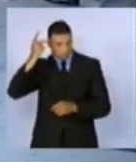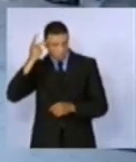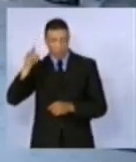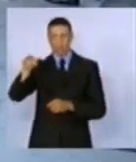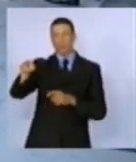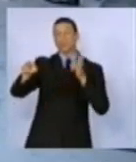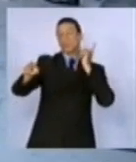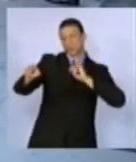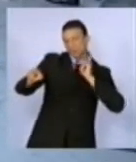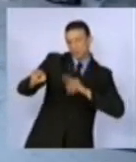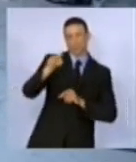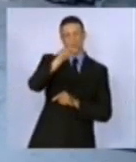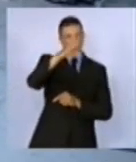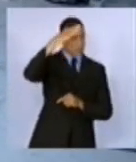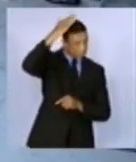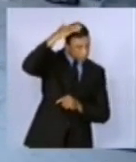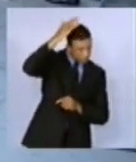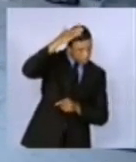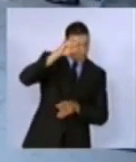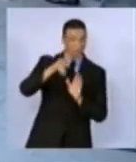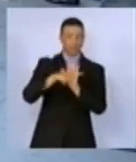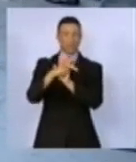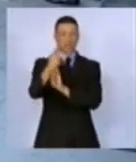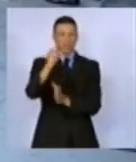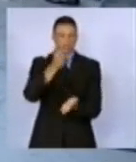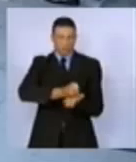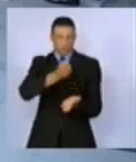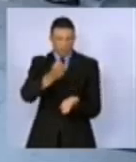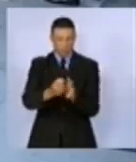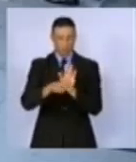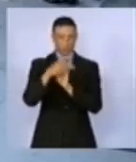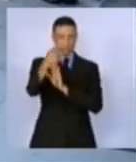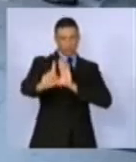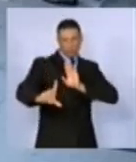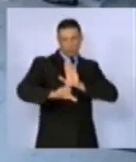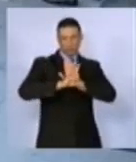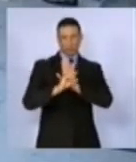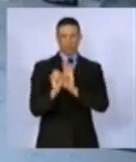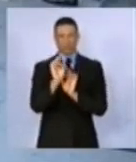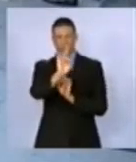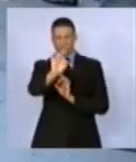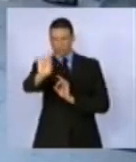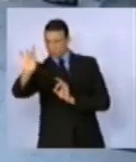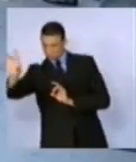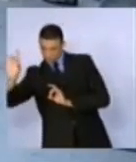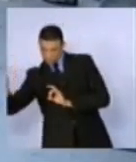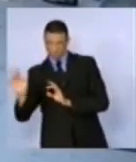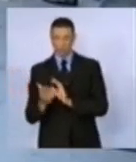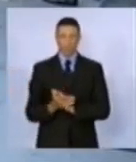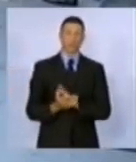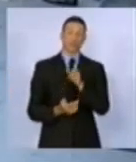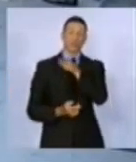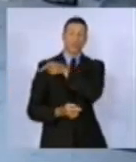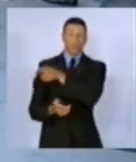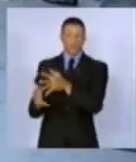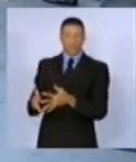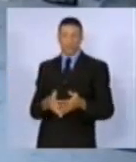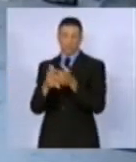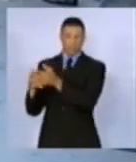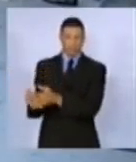fizeram seus protocolos ambientais eh e começou-se uma corrida paraa mecanização o preço das máquinas